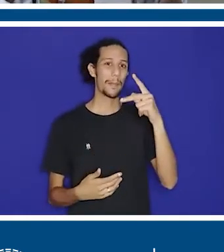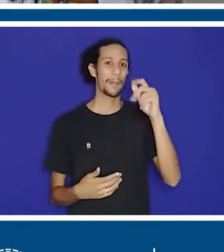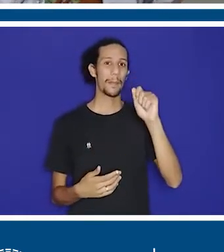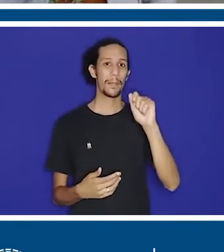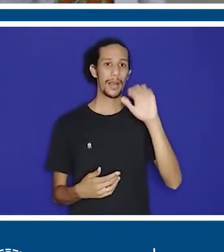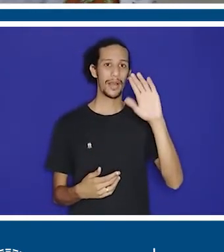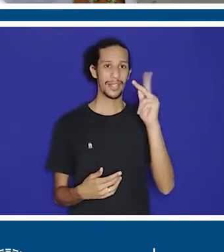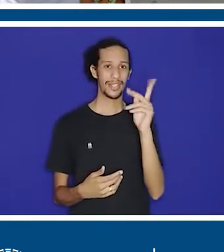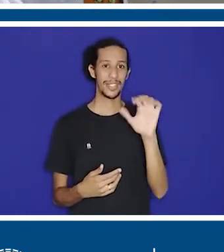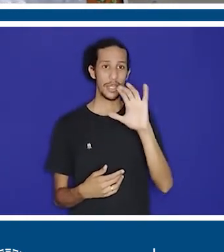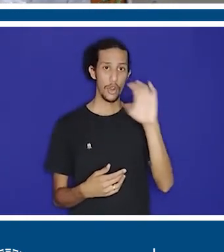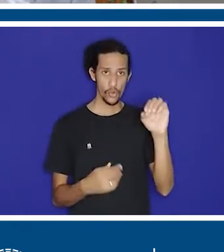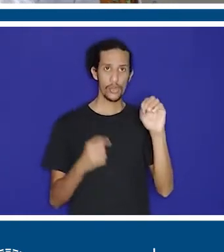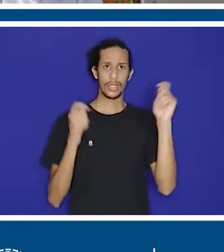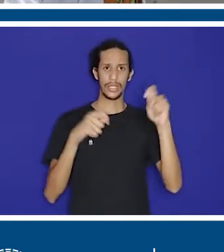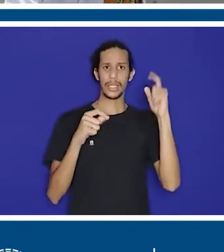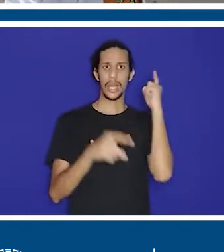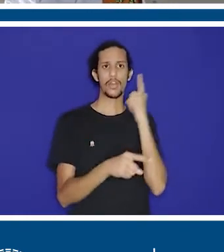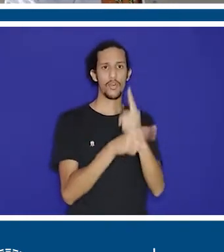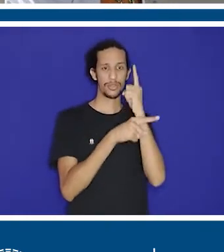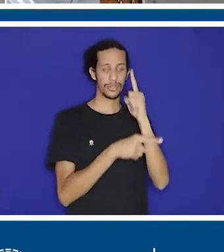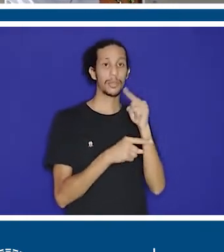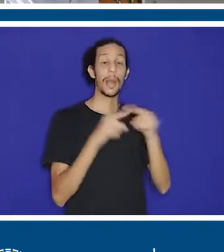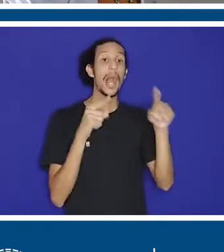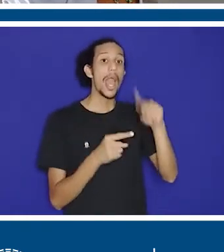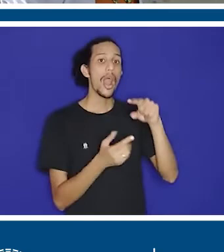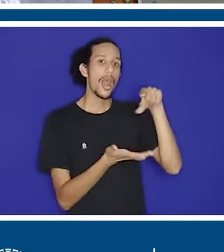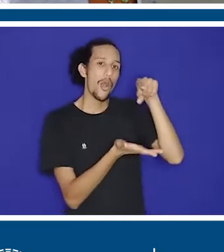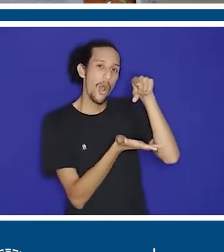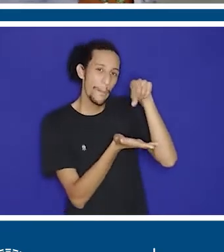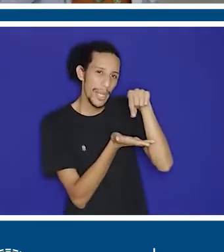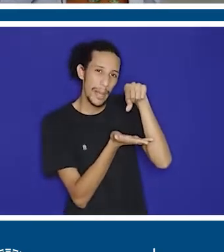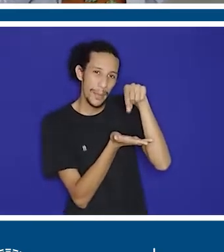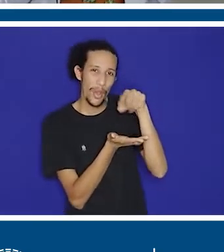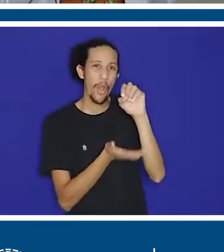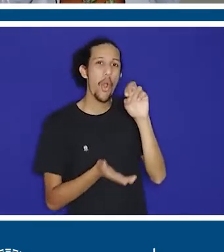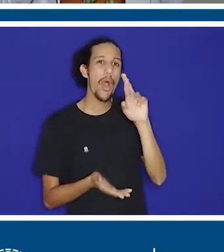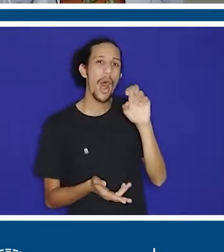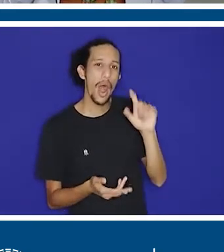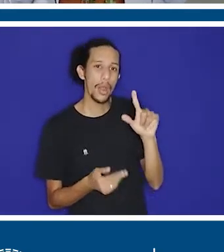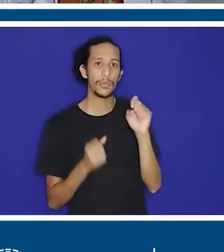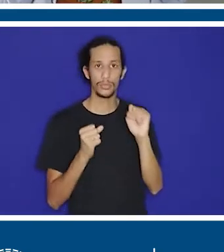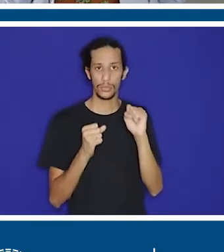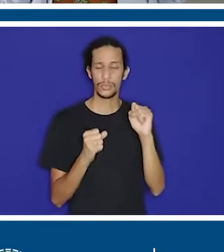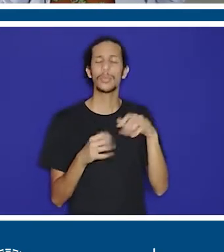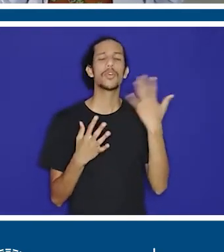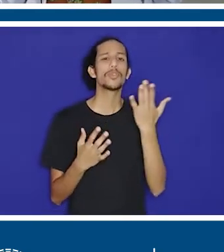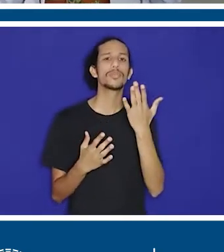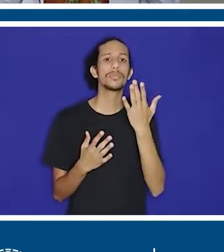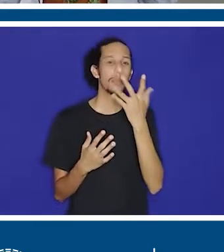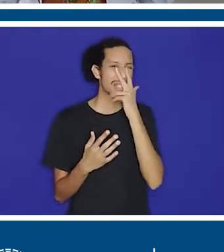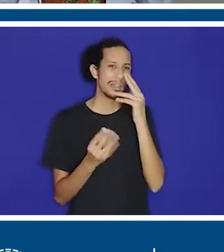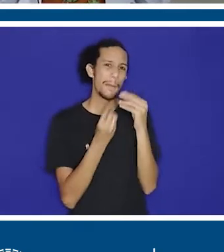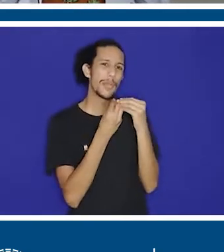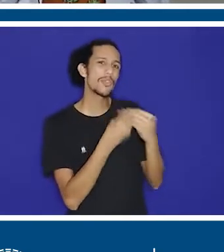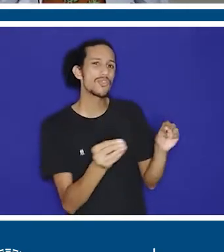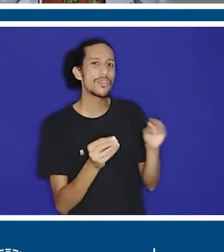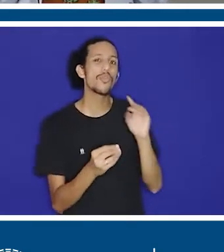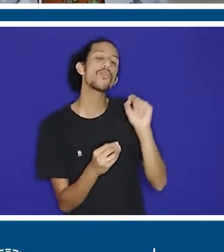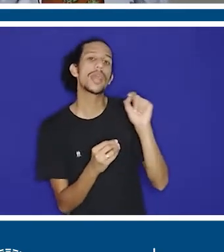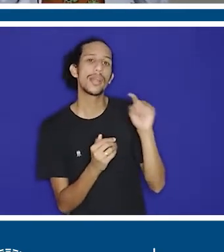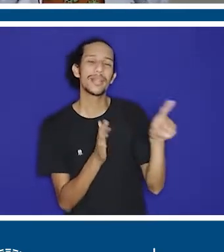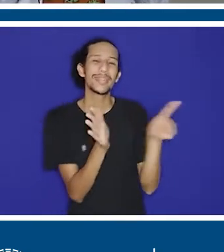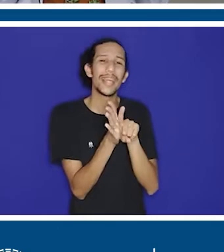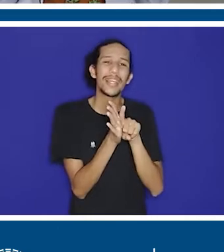disponível para ser comprado hoje. Quais são as indicações? Então, eu vou falar um pouquinho,